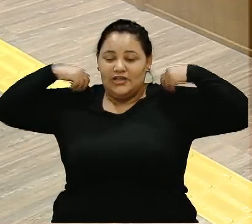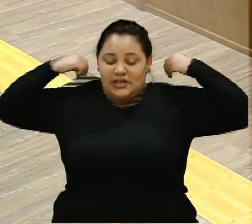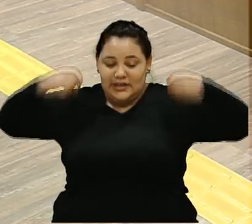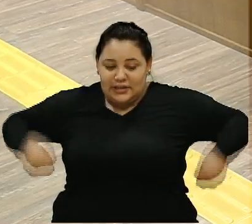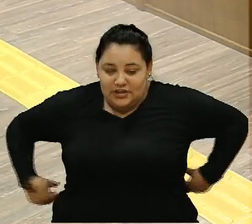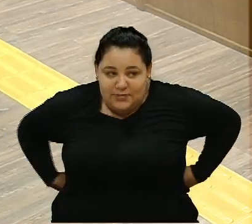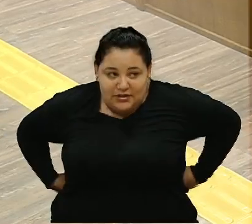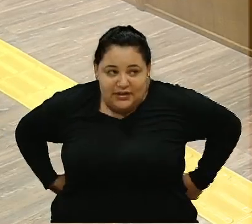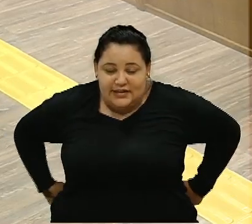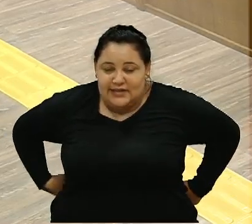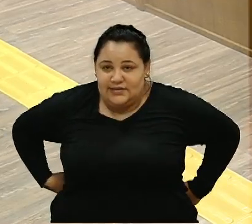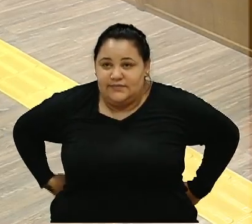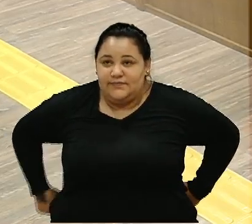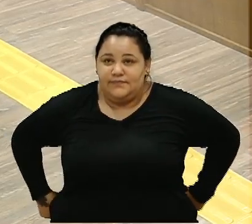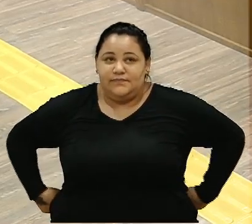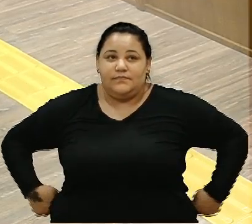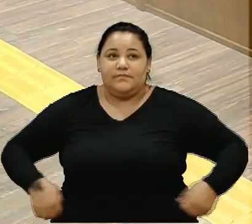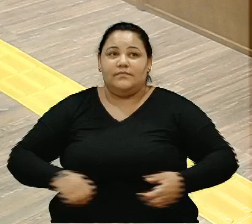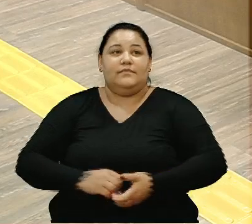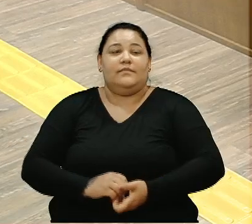Caniato.